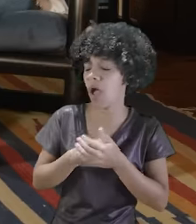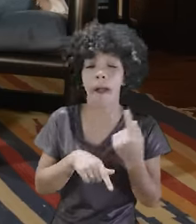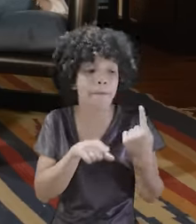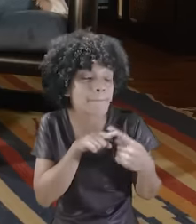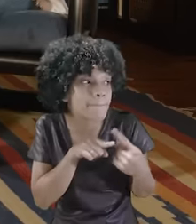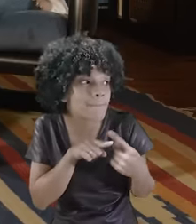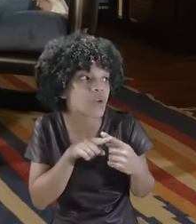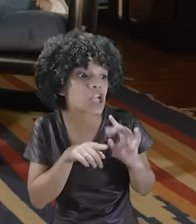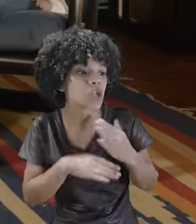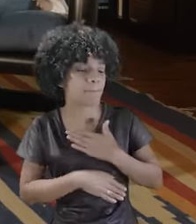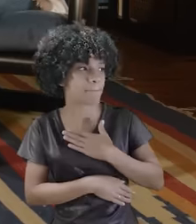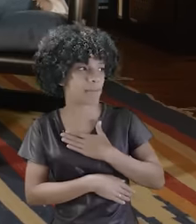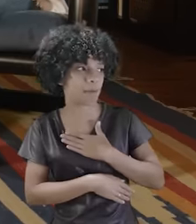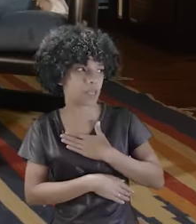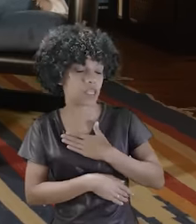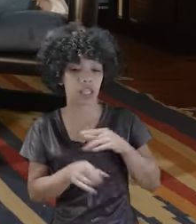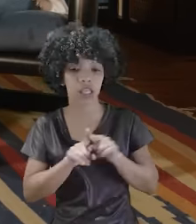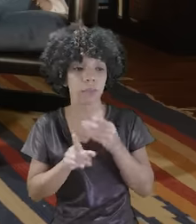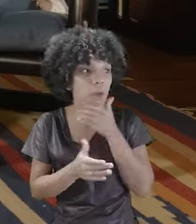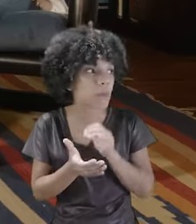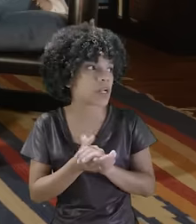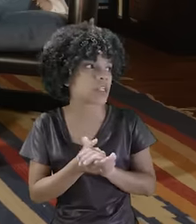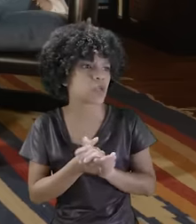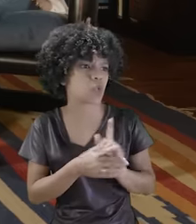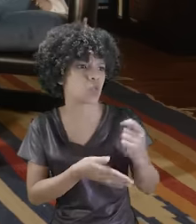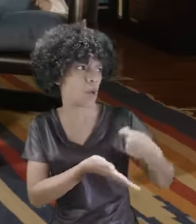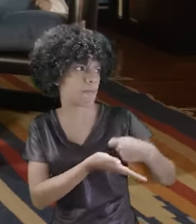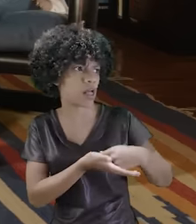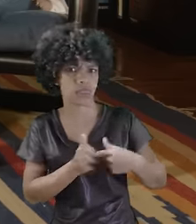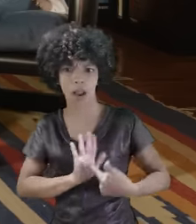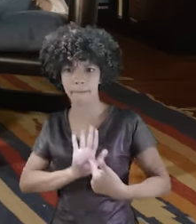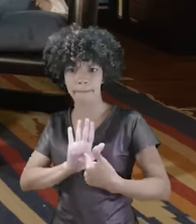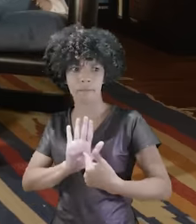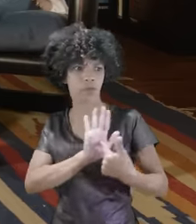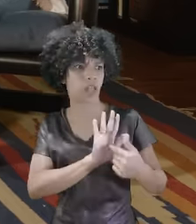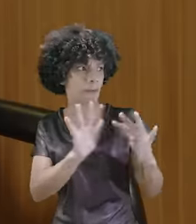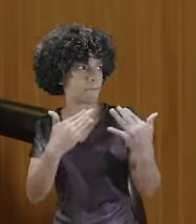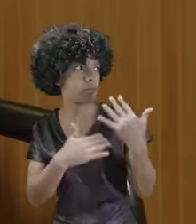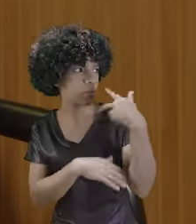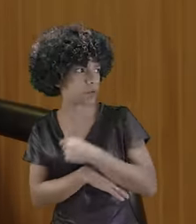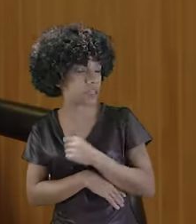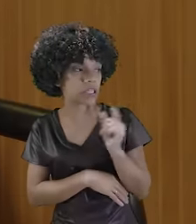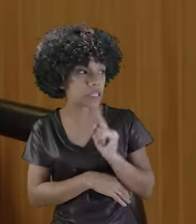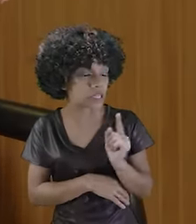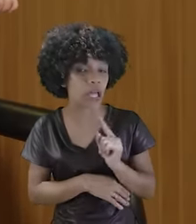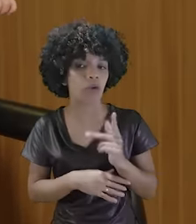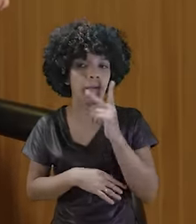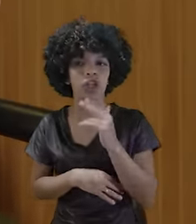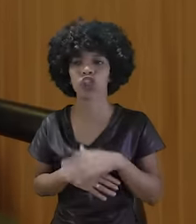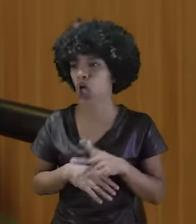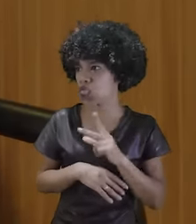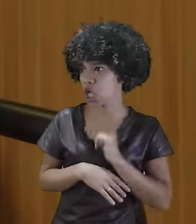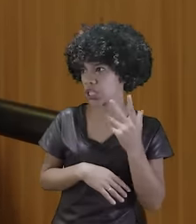é porque uma coisa só para mim só para mim e não obrigatória mostrar para as pessoas para mim ver bonita para eles olhar para